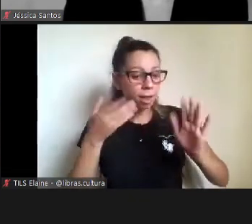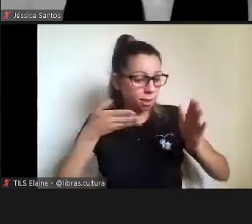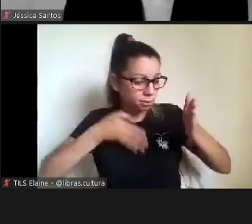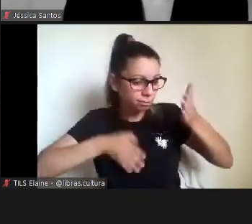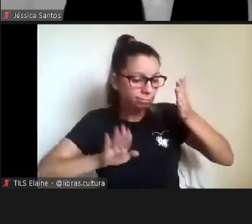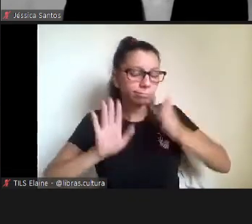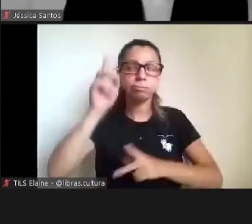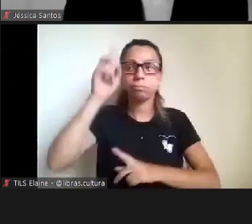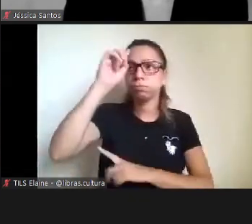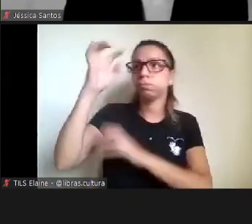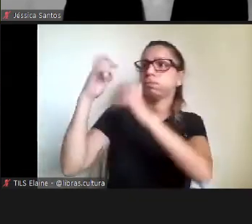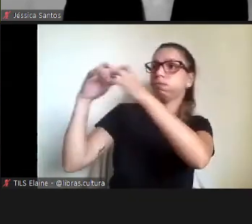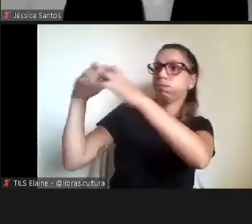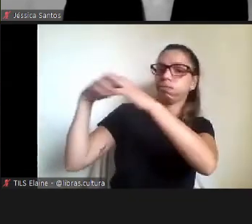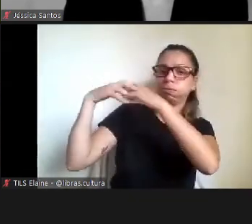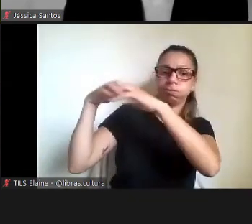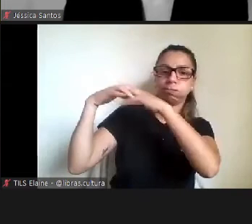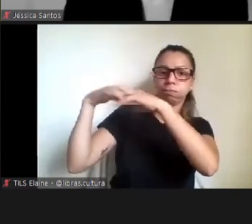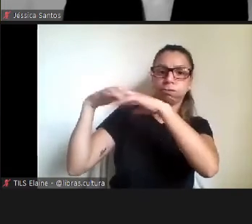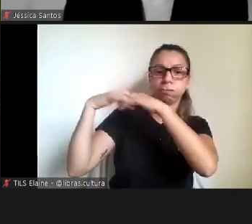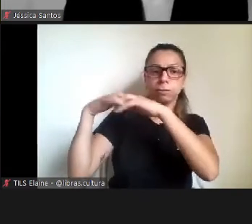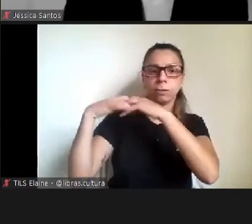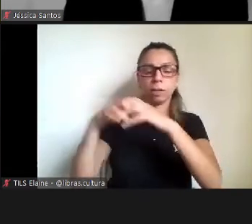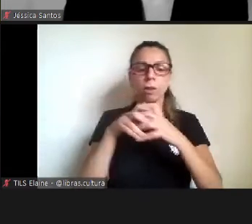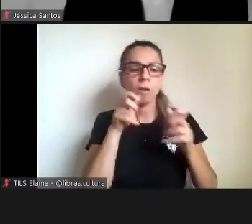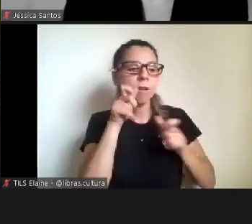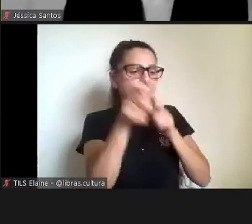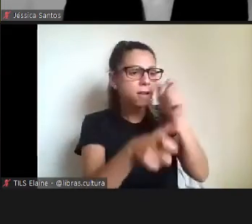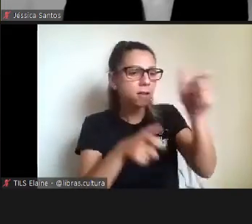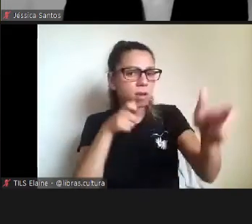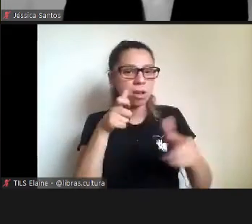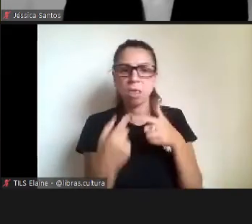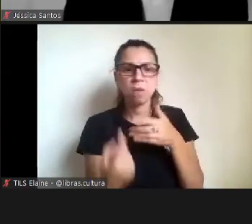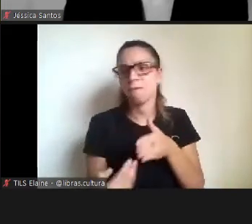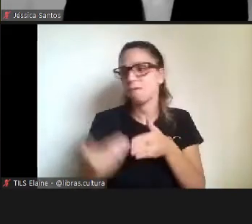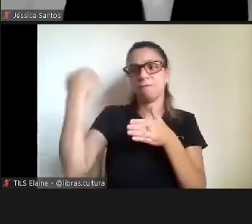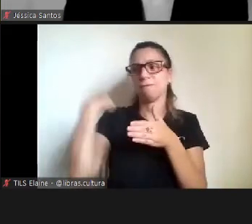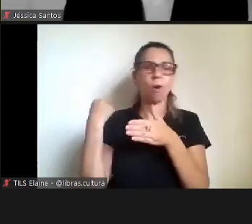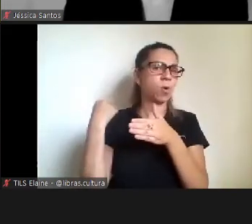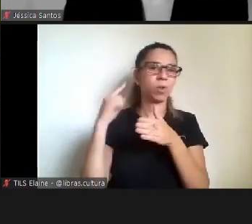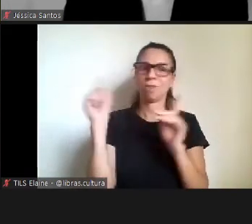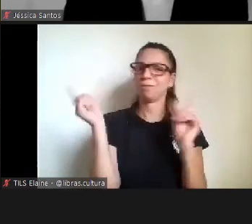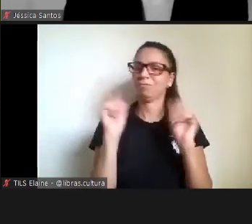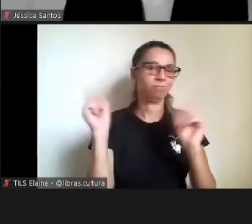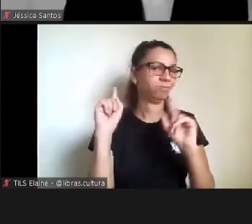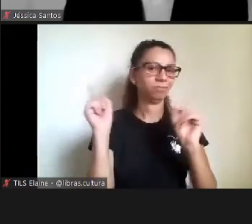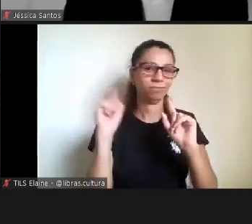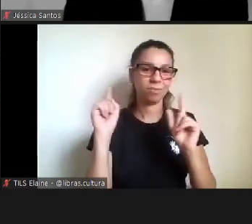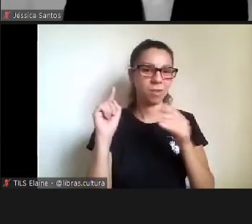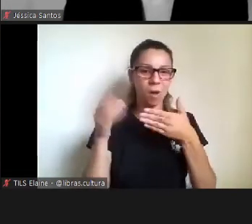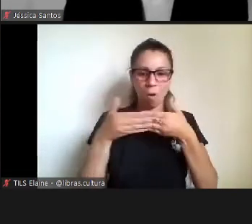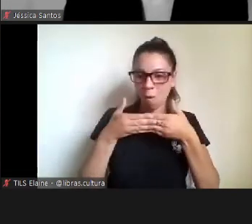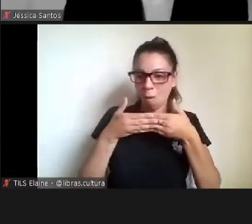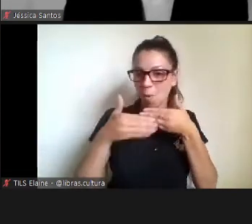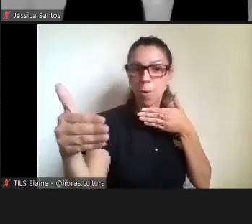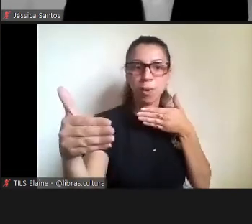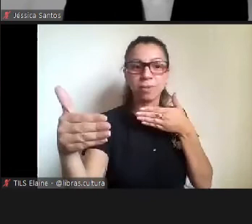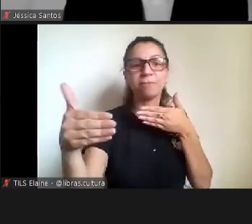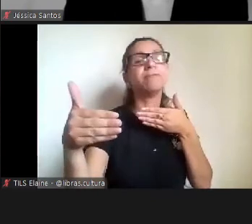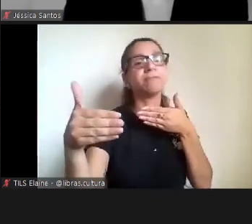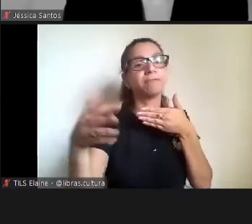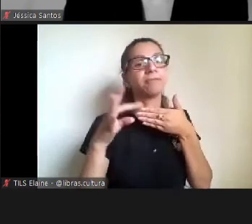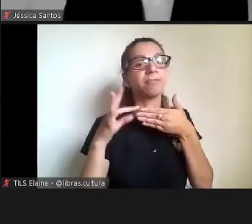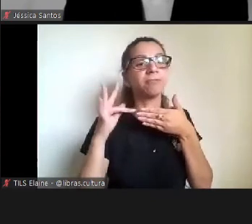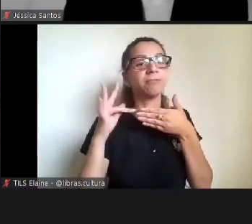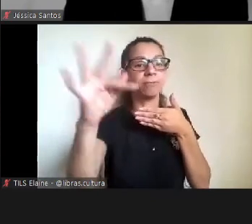palavra e pensamento aqui. Estava nascendo palavra e pensamento, e a gente não volta mais atrás. Acabou? Acabou? É um